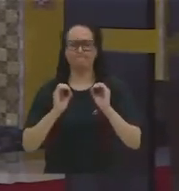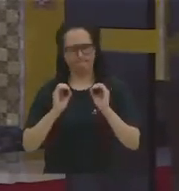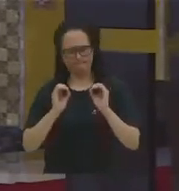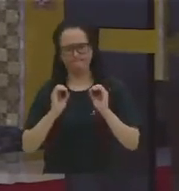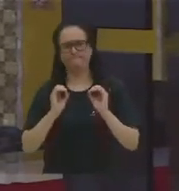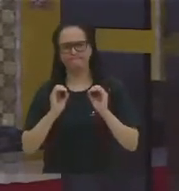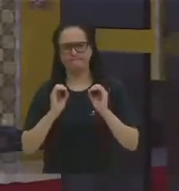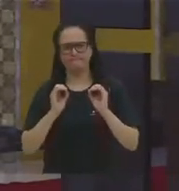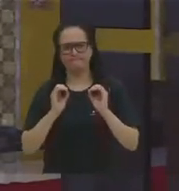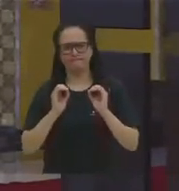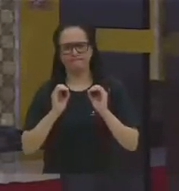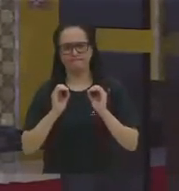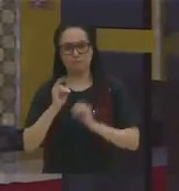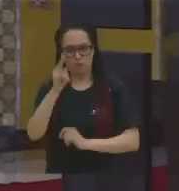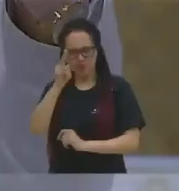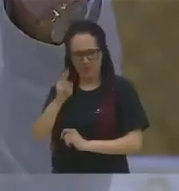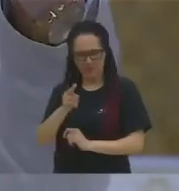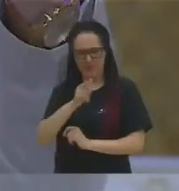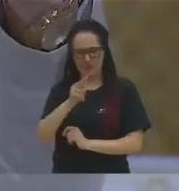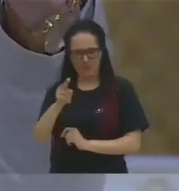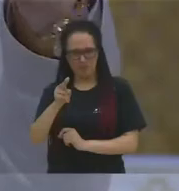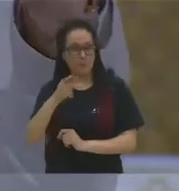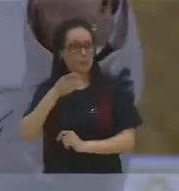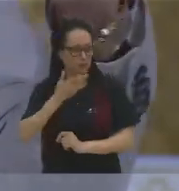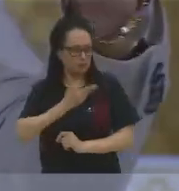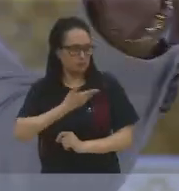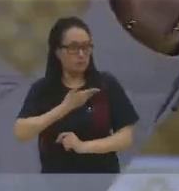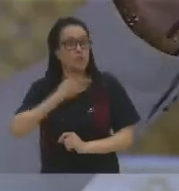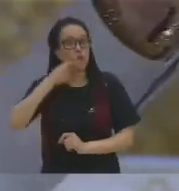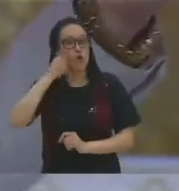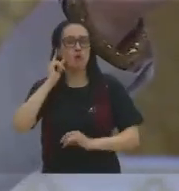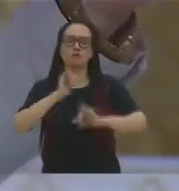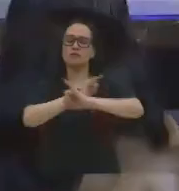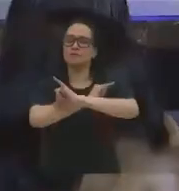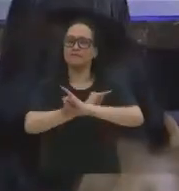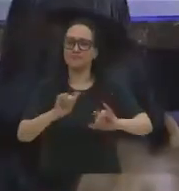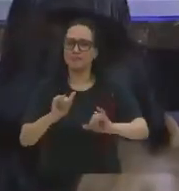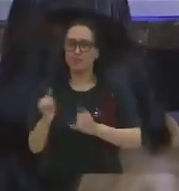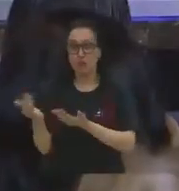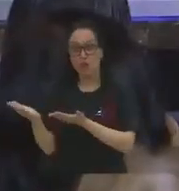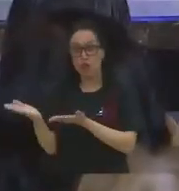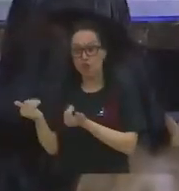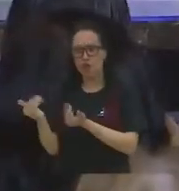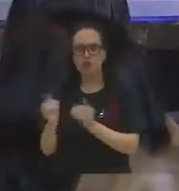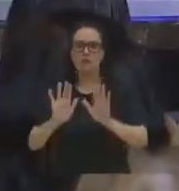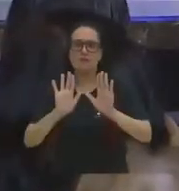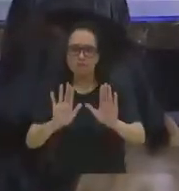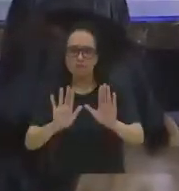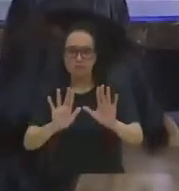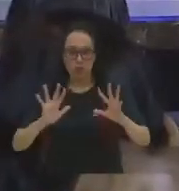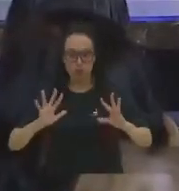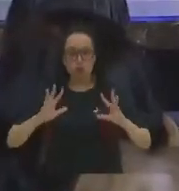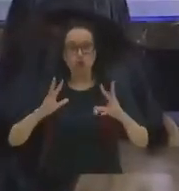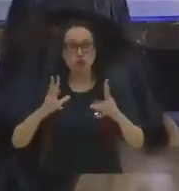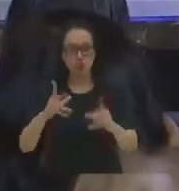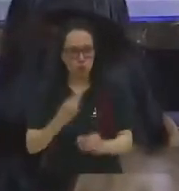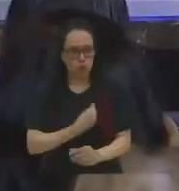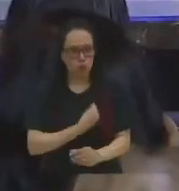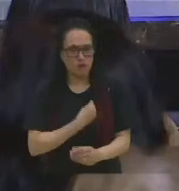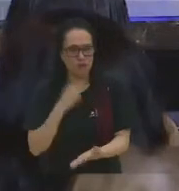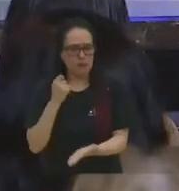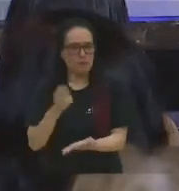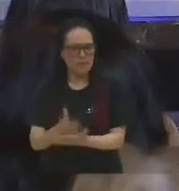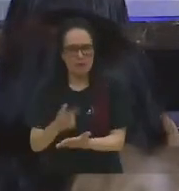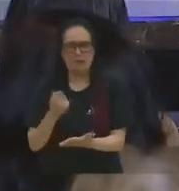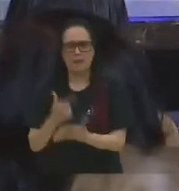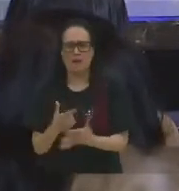O Papa disse ontem, estava vendo ele disse para os jovens: olha, meus jovens, na vida tudo tem que se pagar muito.